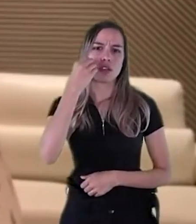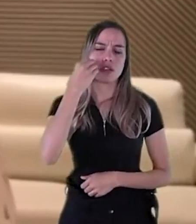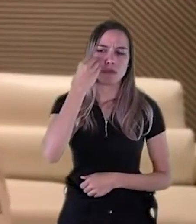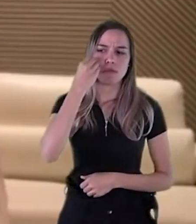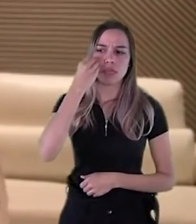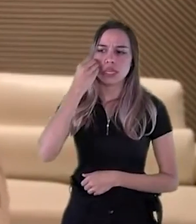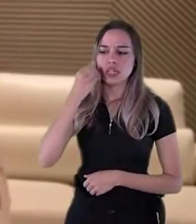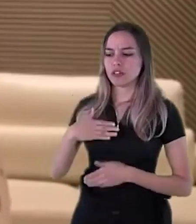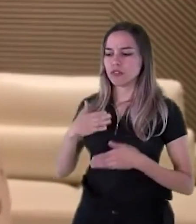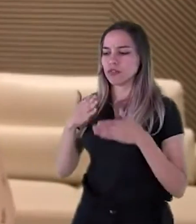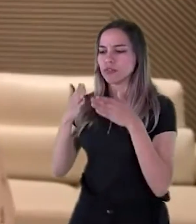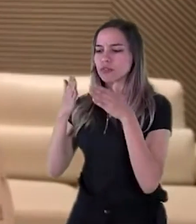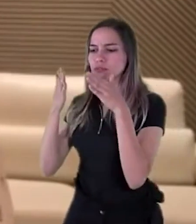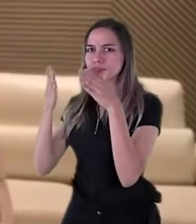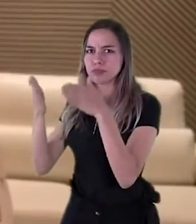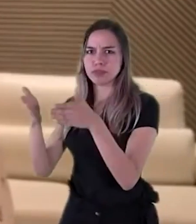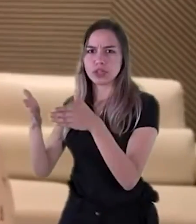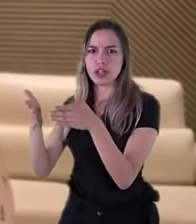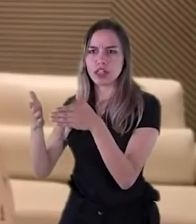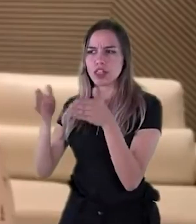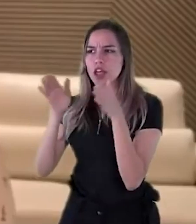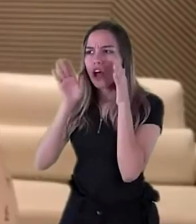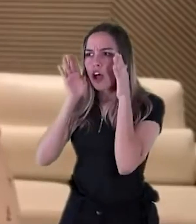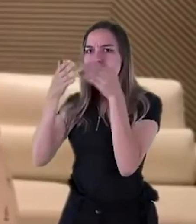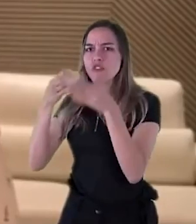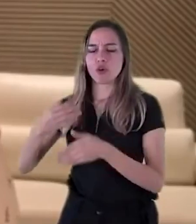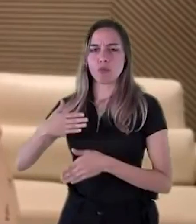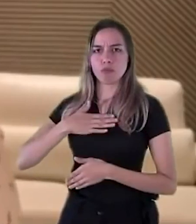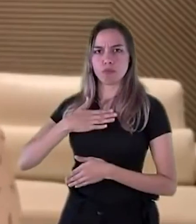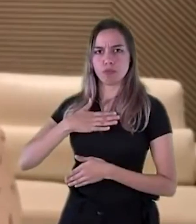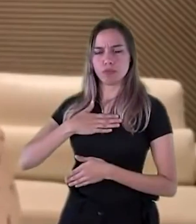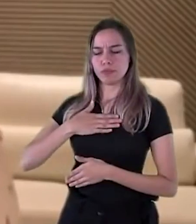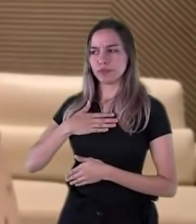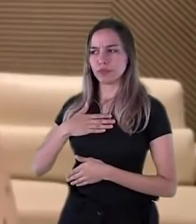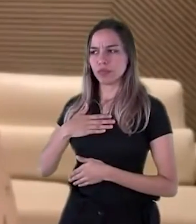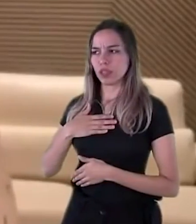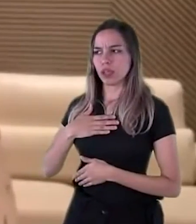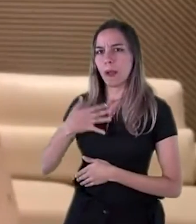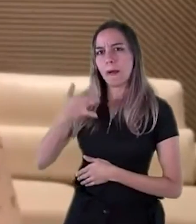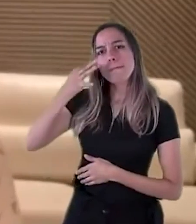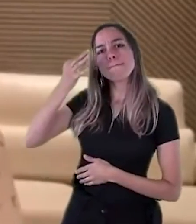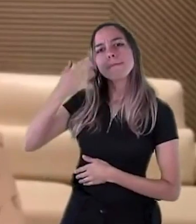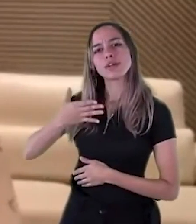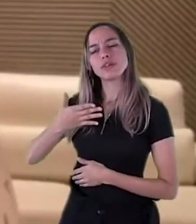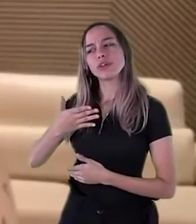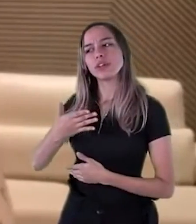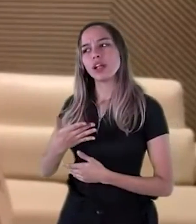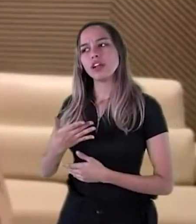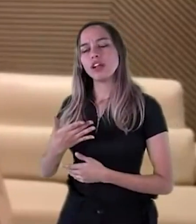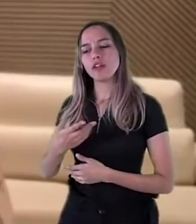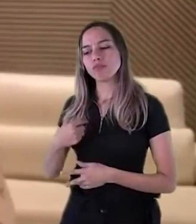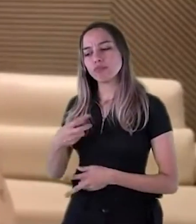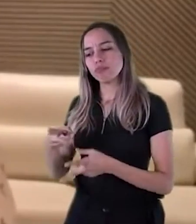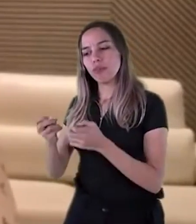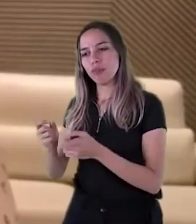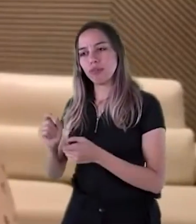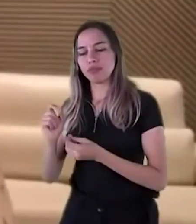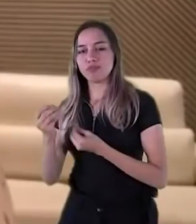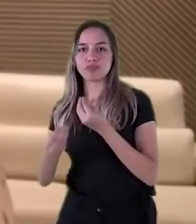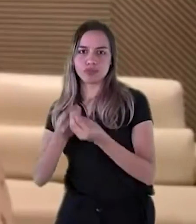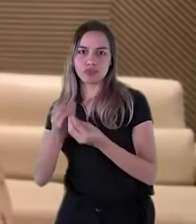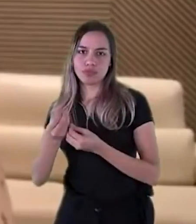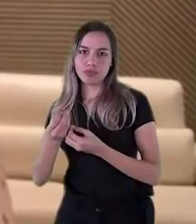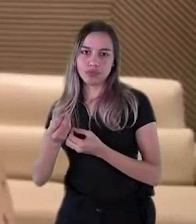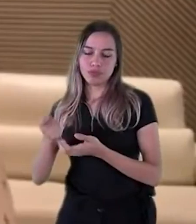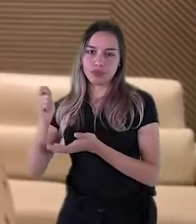Karnal foi aquilo que... eu acho que foi a experiência que me mostrou que, de fato, é escrever um livro a 2.